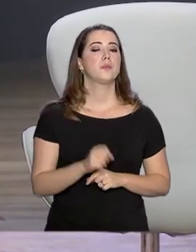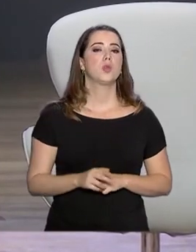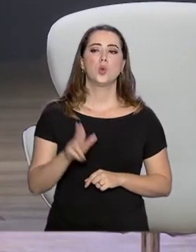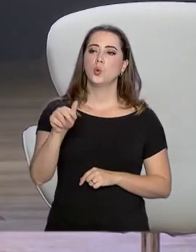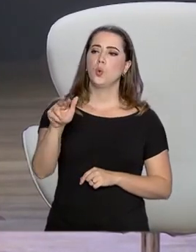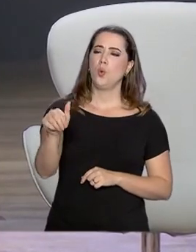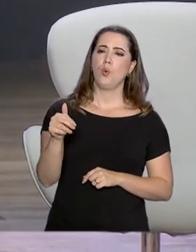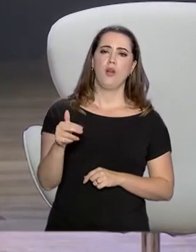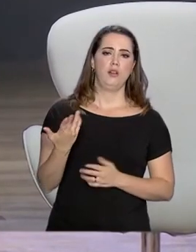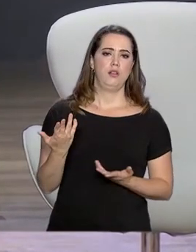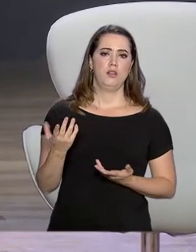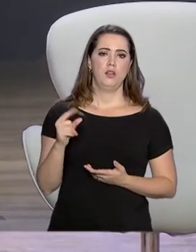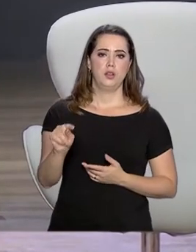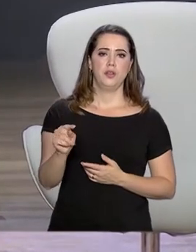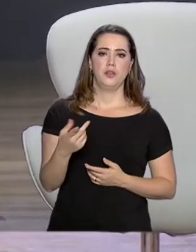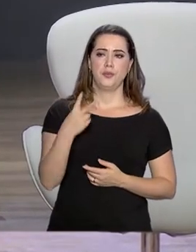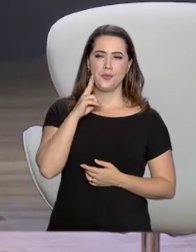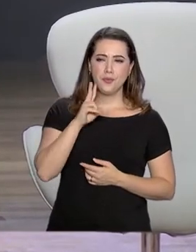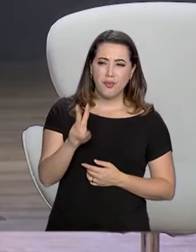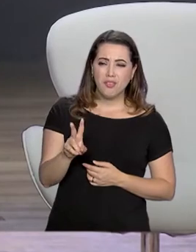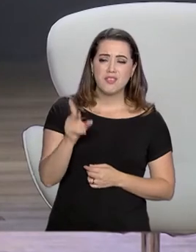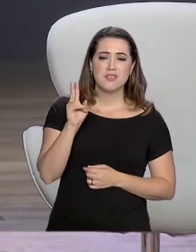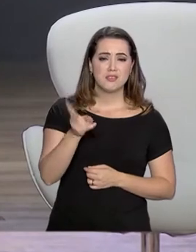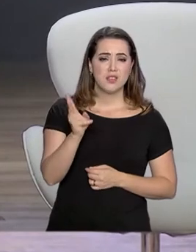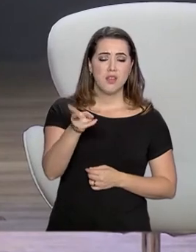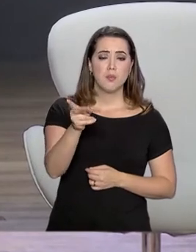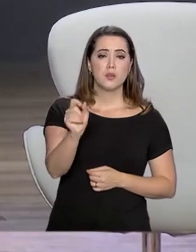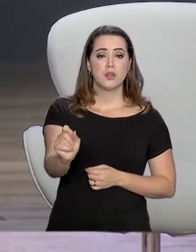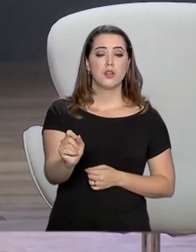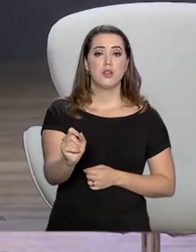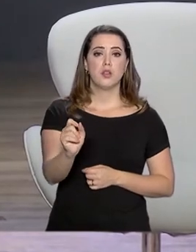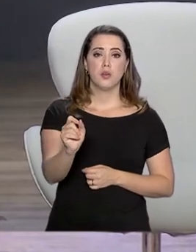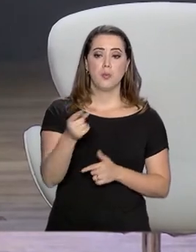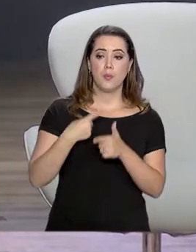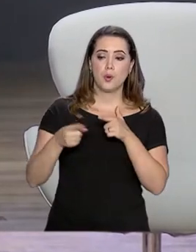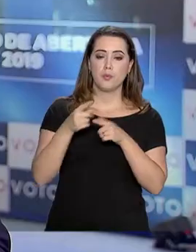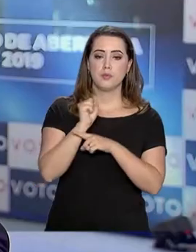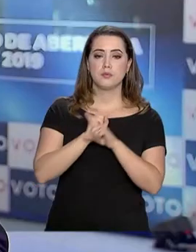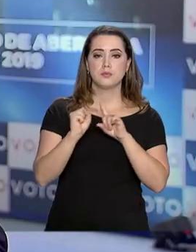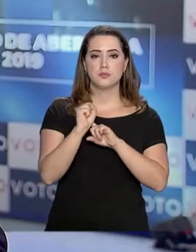podendo desconsiderar da questão social.